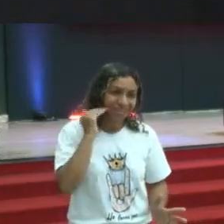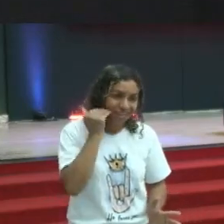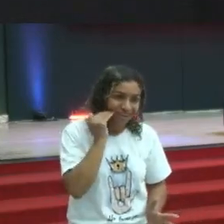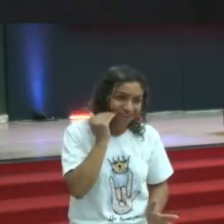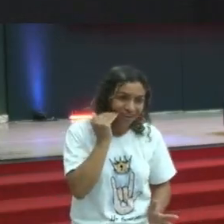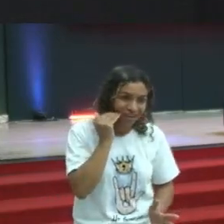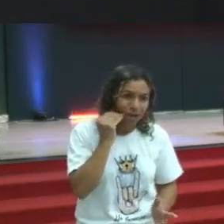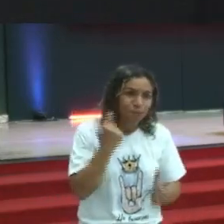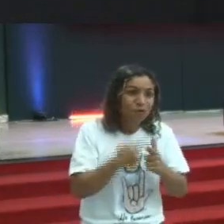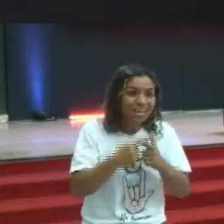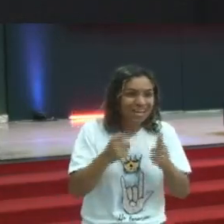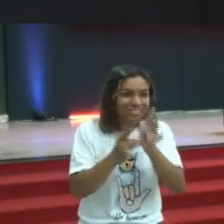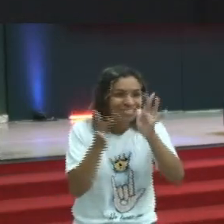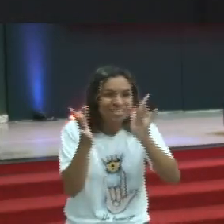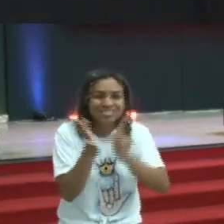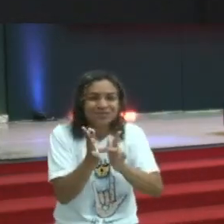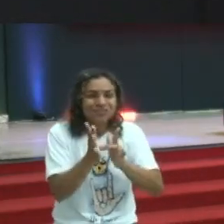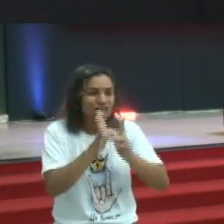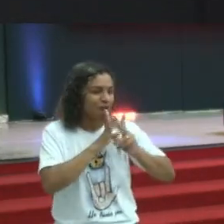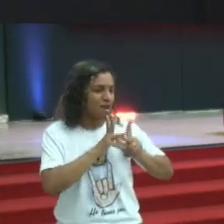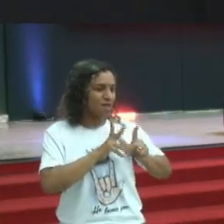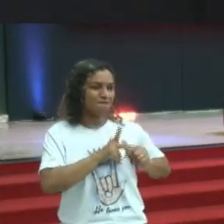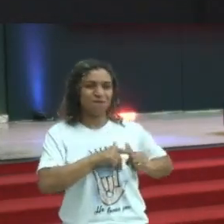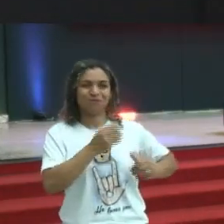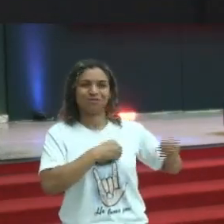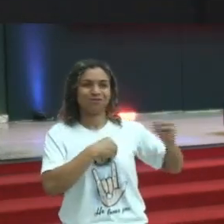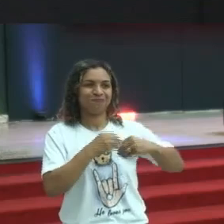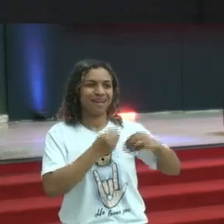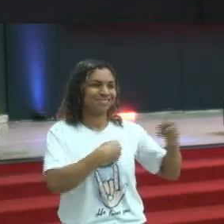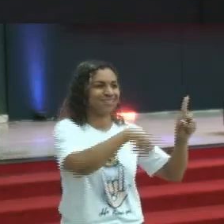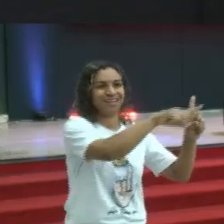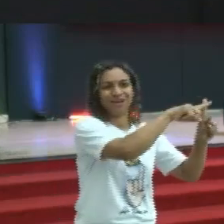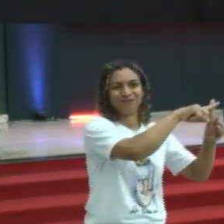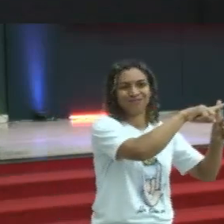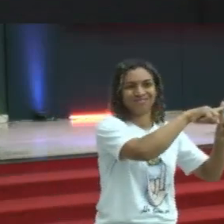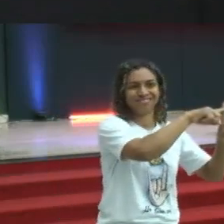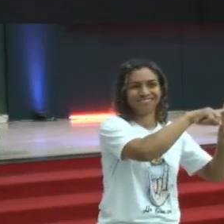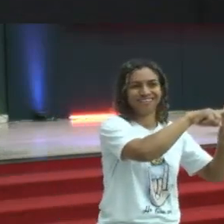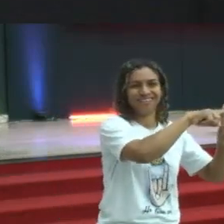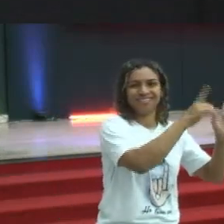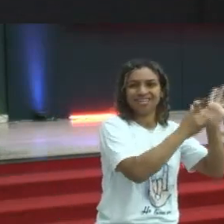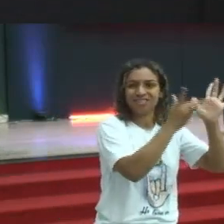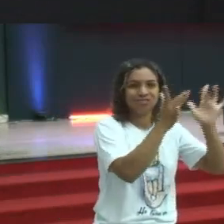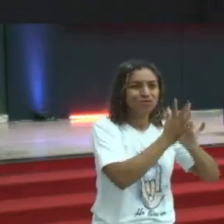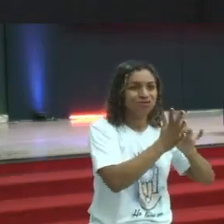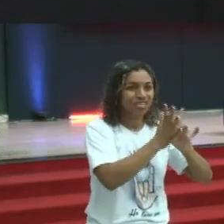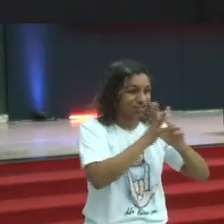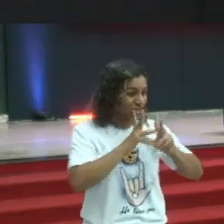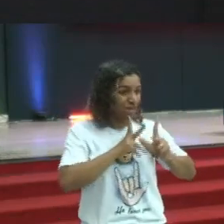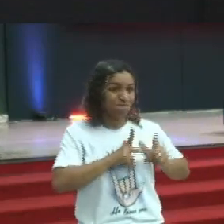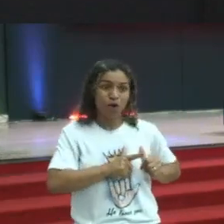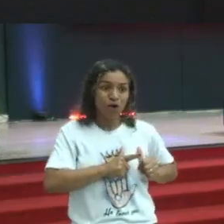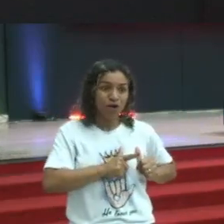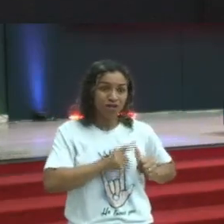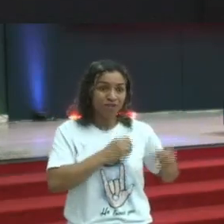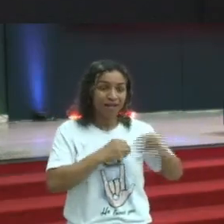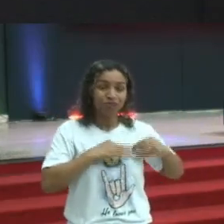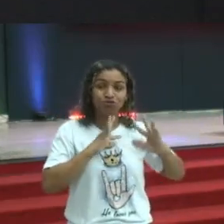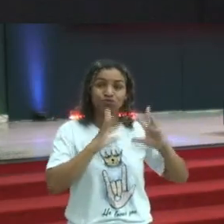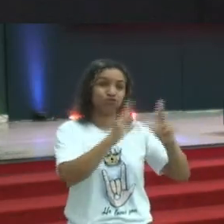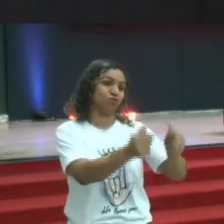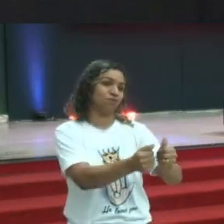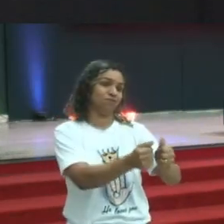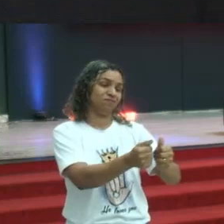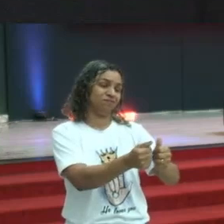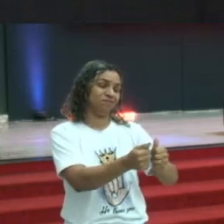na cruz Jesus já cancelou os seus pecados. O poder da